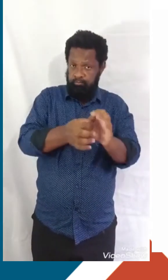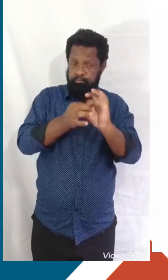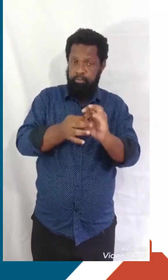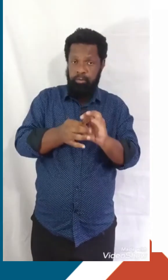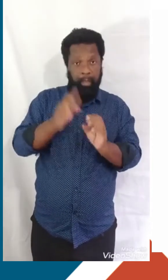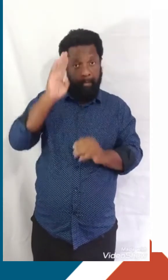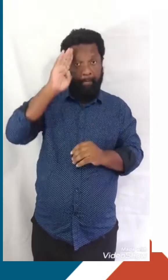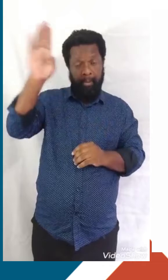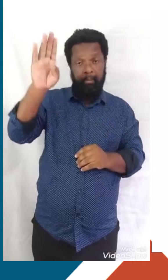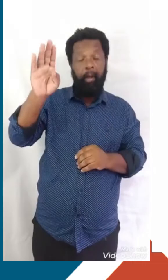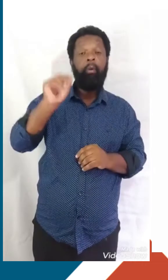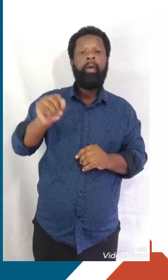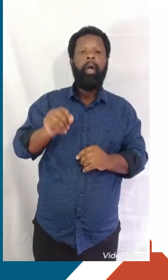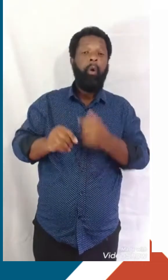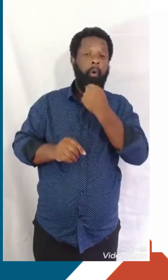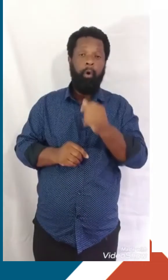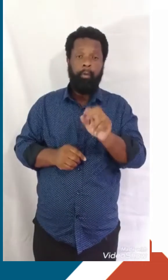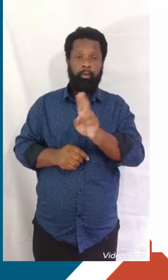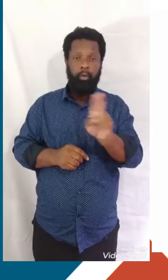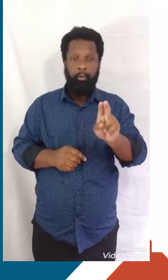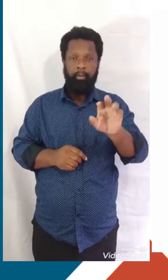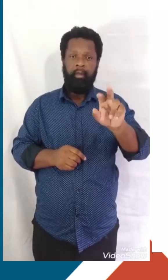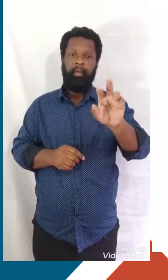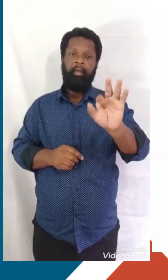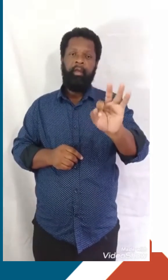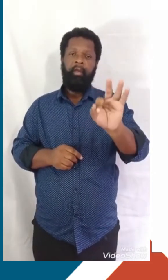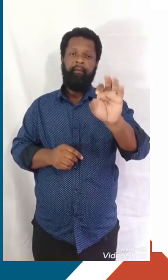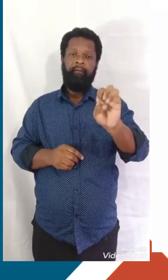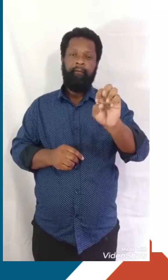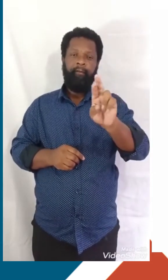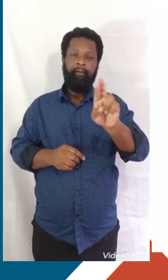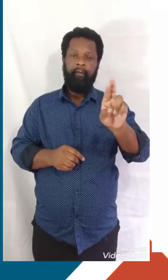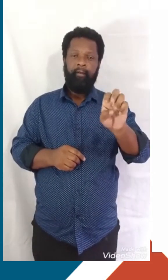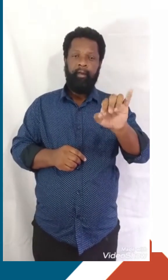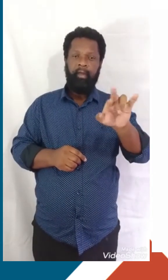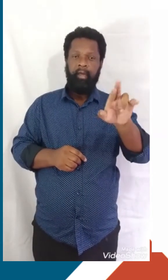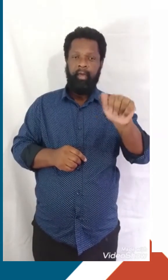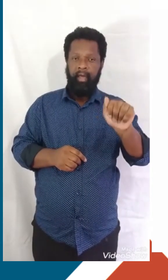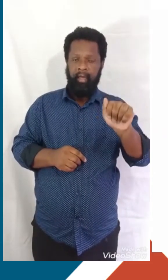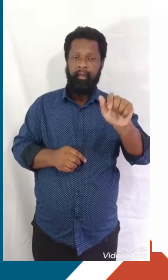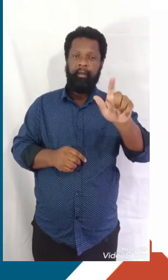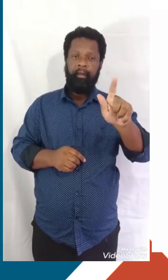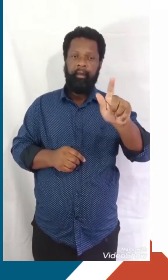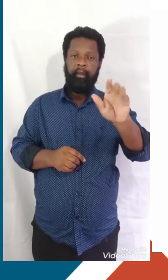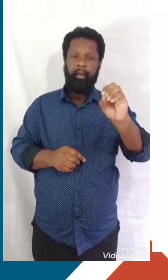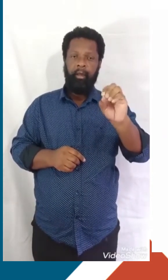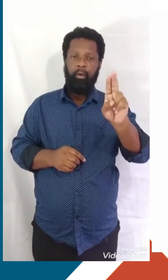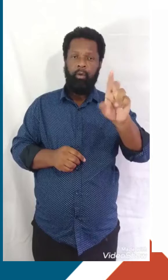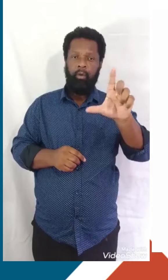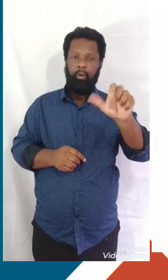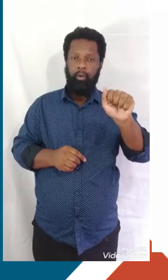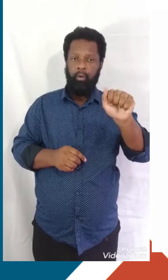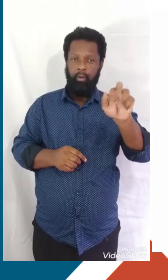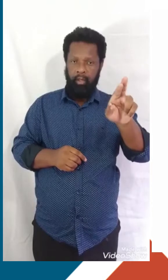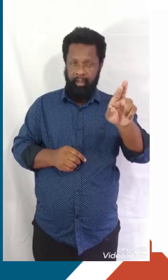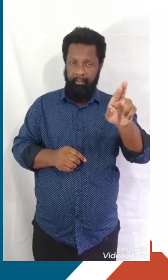e principal representante o poeta Ferreira Goulart. Esse movimento se diferenciava da poesia